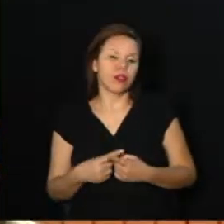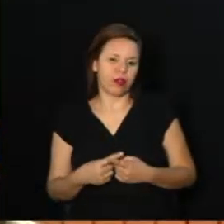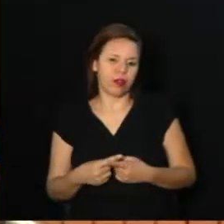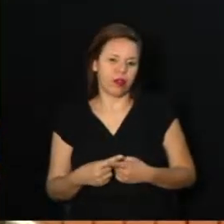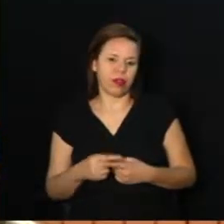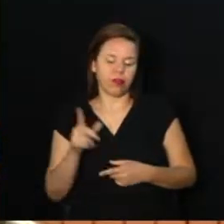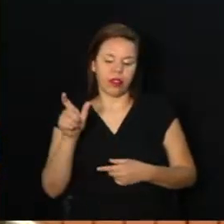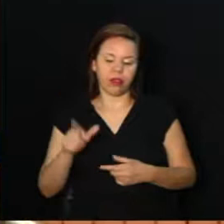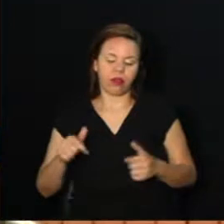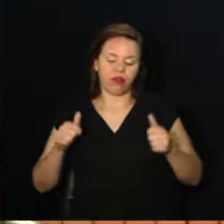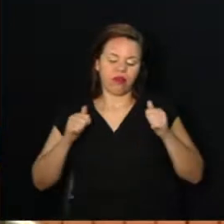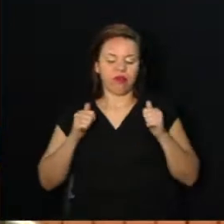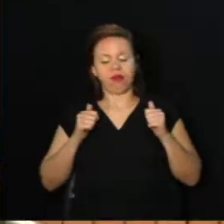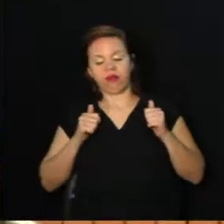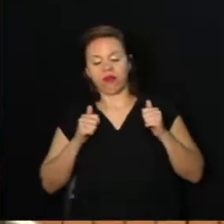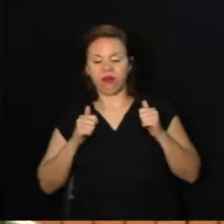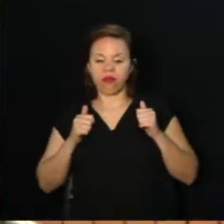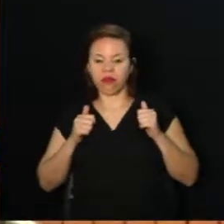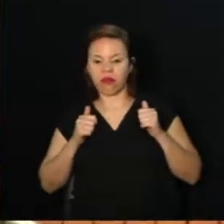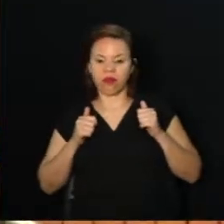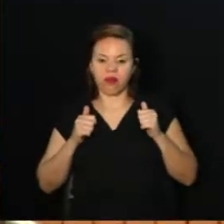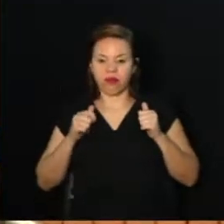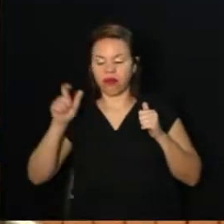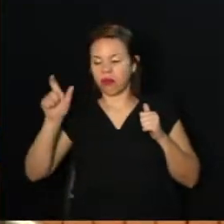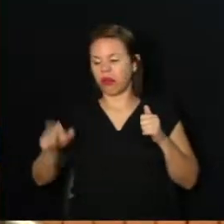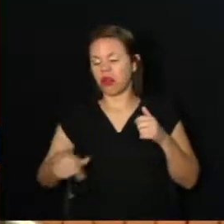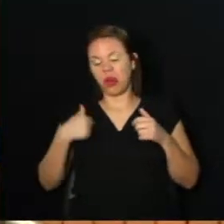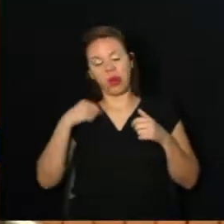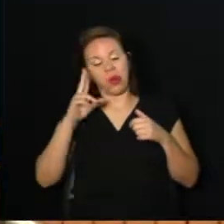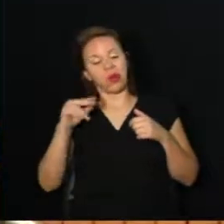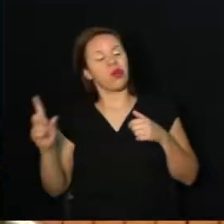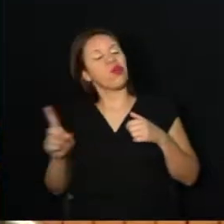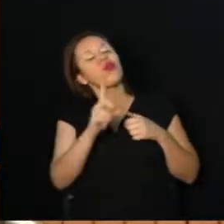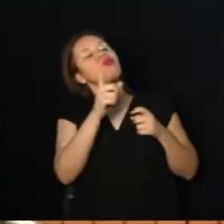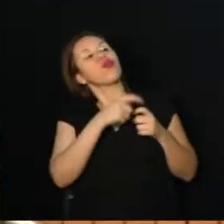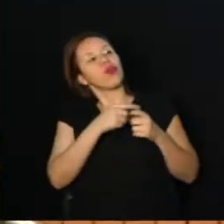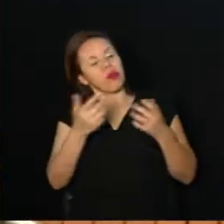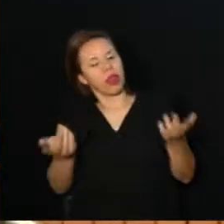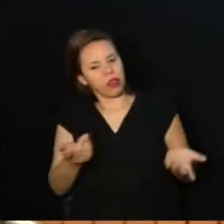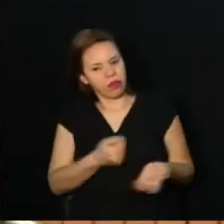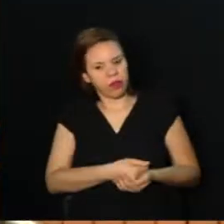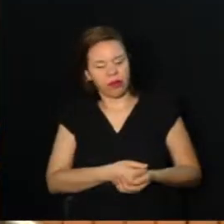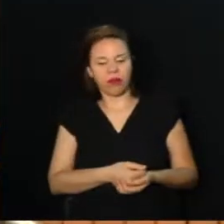de conforto. Tem pessoas que falam assim, eu nunca fui no médico. Pô,